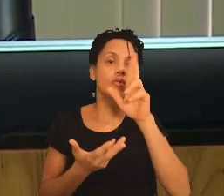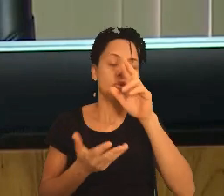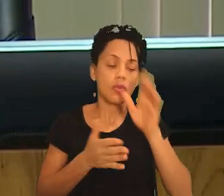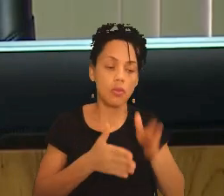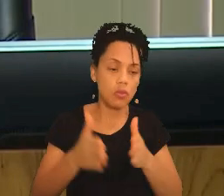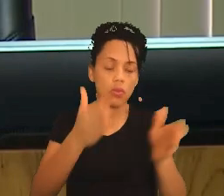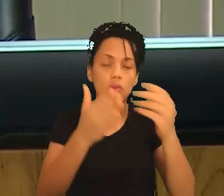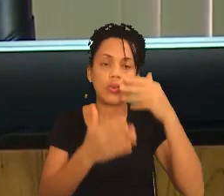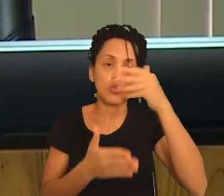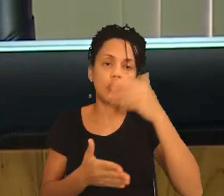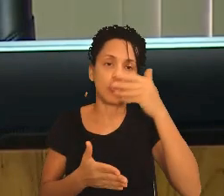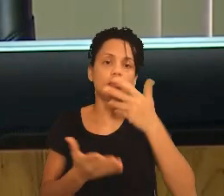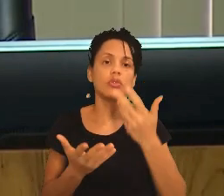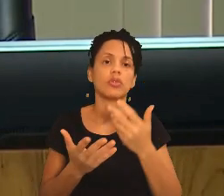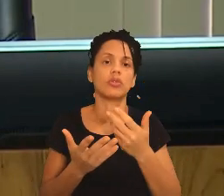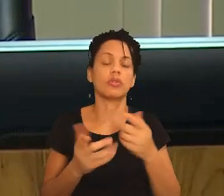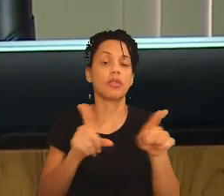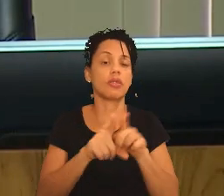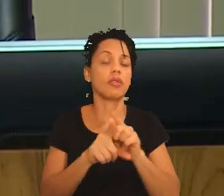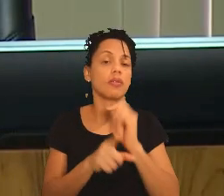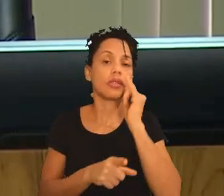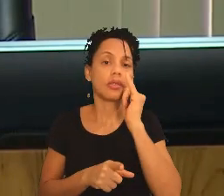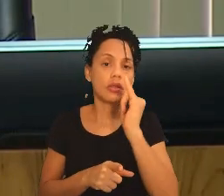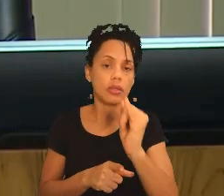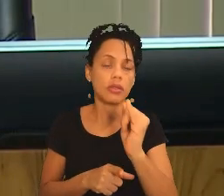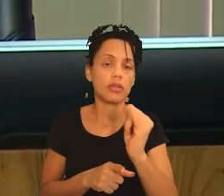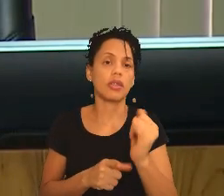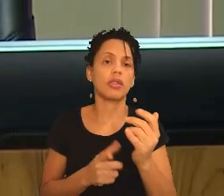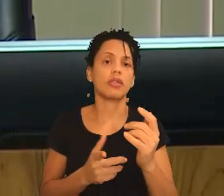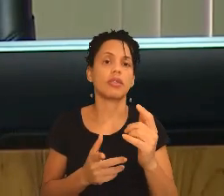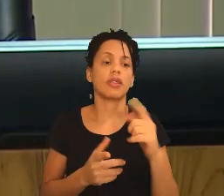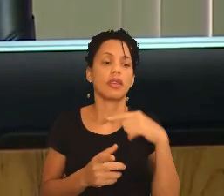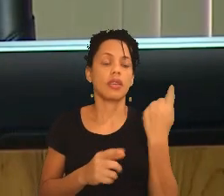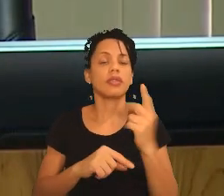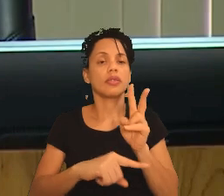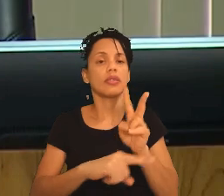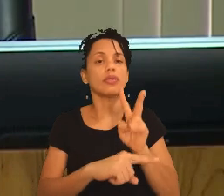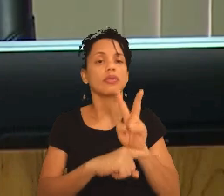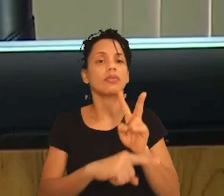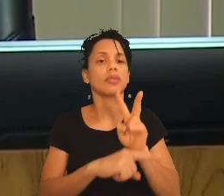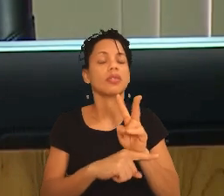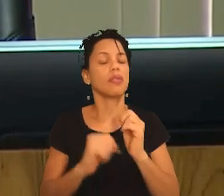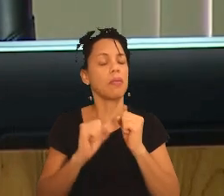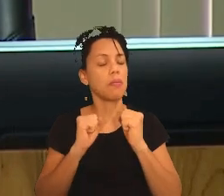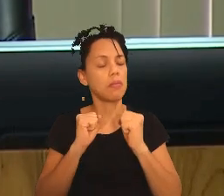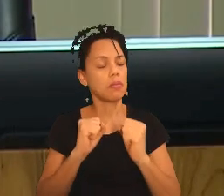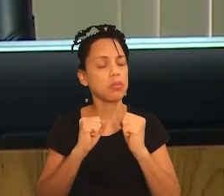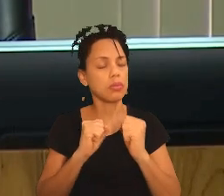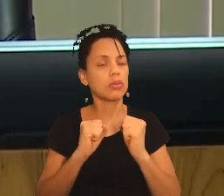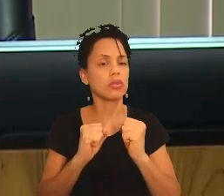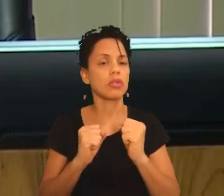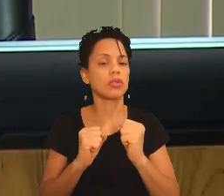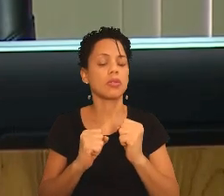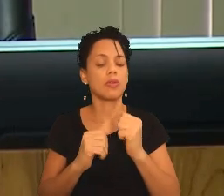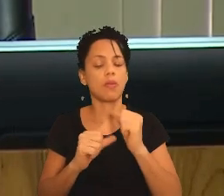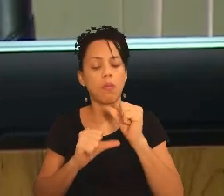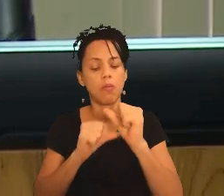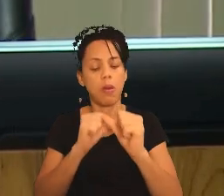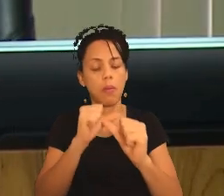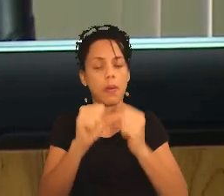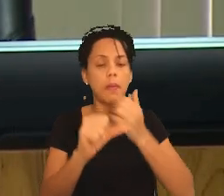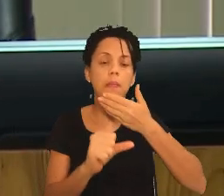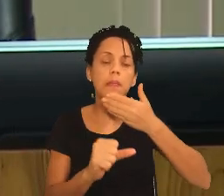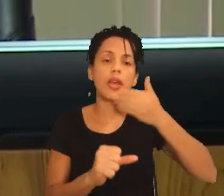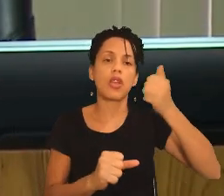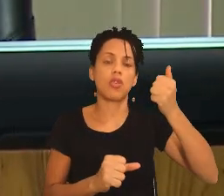espaço aqui que foi cedido ao meu povo e ao Rio Doce, que eu estou aqui